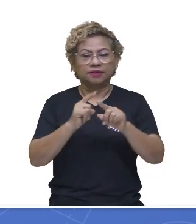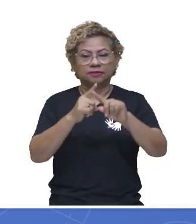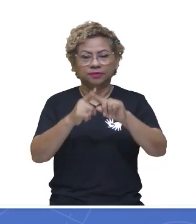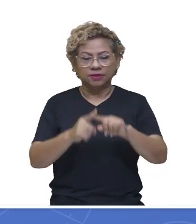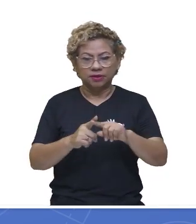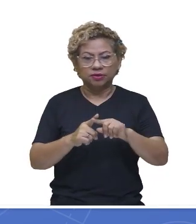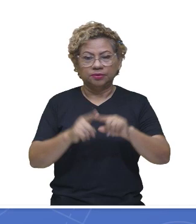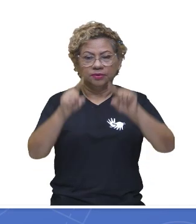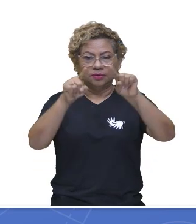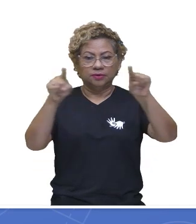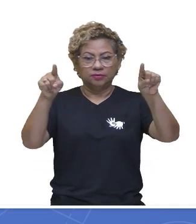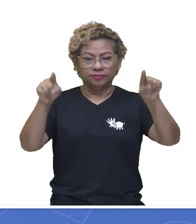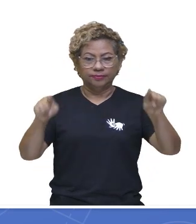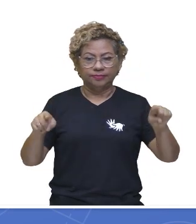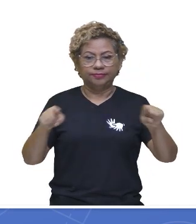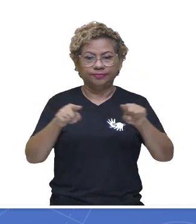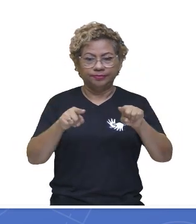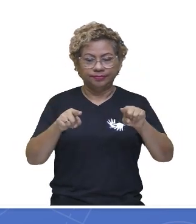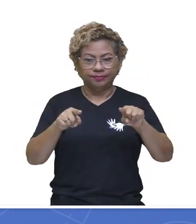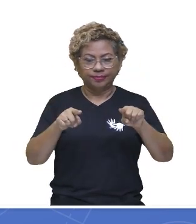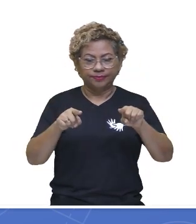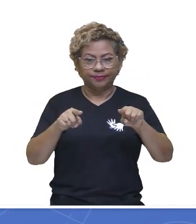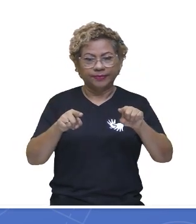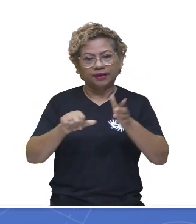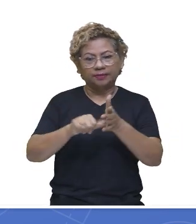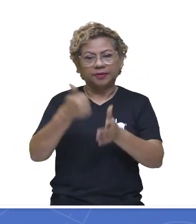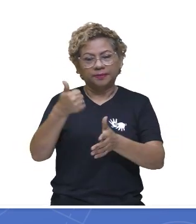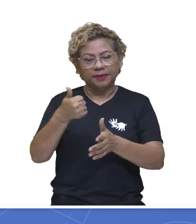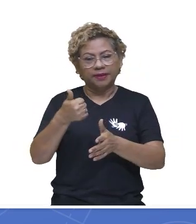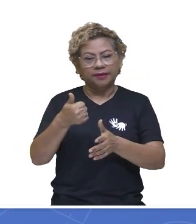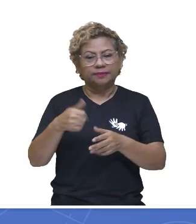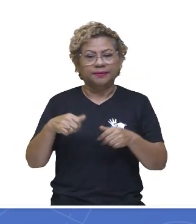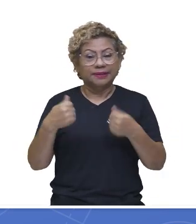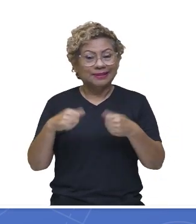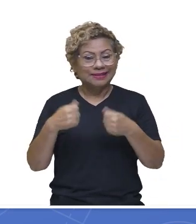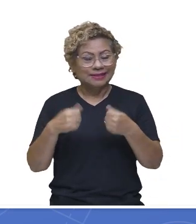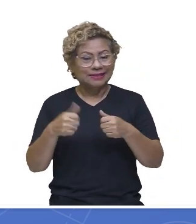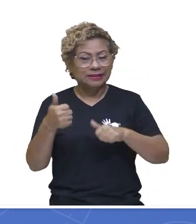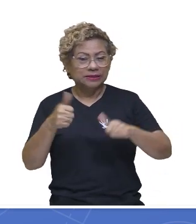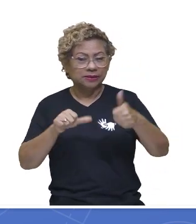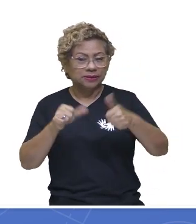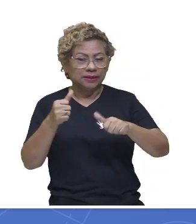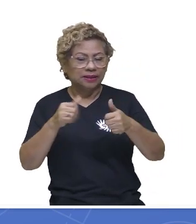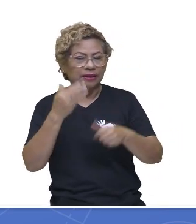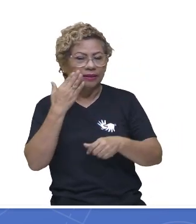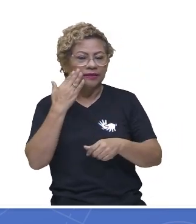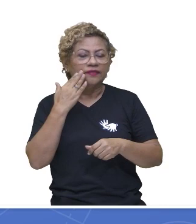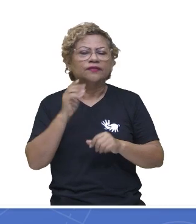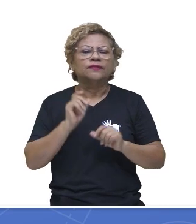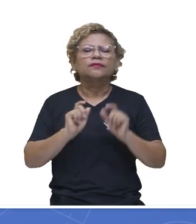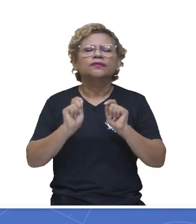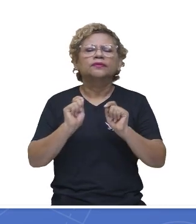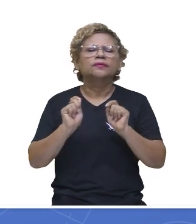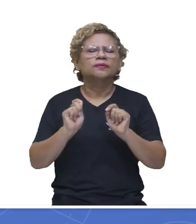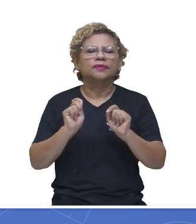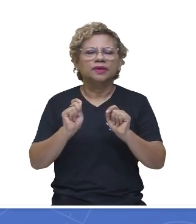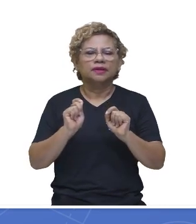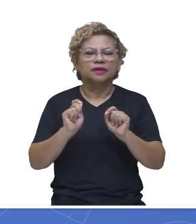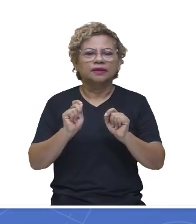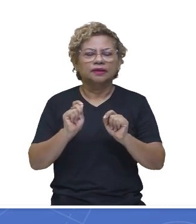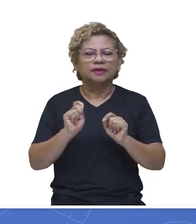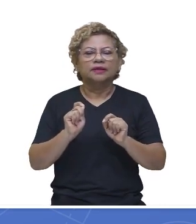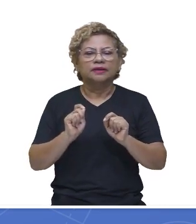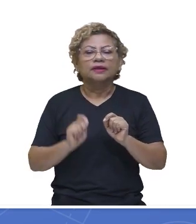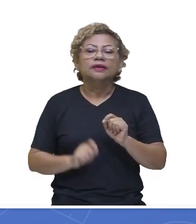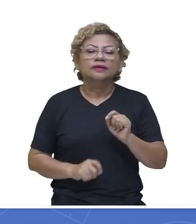duas matrizes, a gente precisa primeiro fazer algumas análises. A gente precisa, por exemplo, saber se aquelas duas